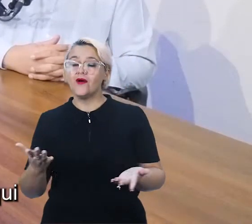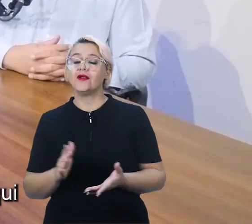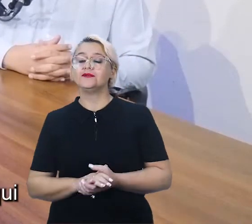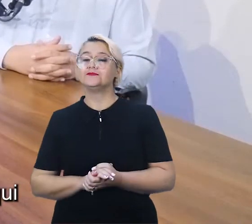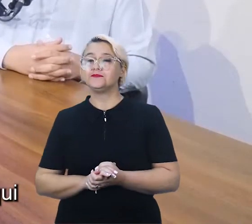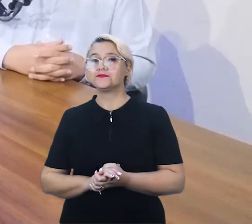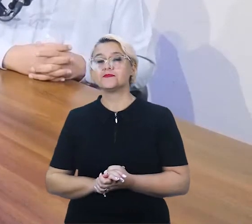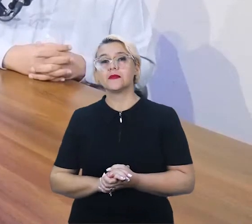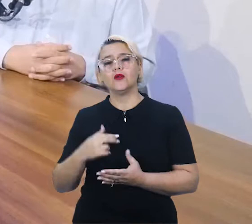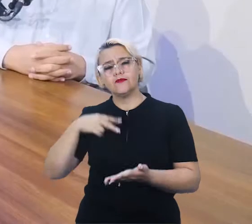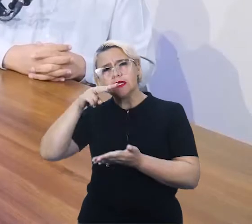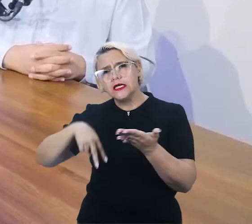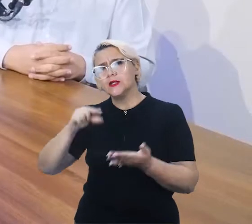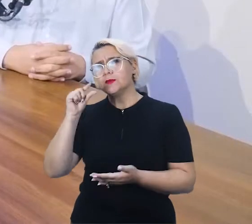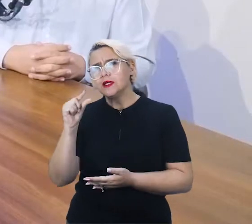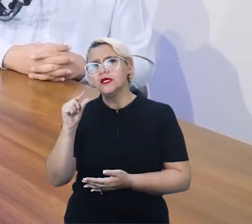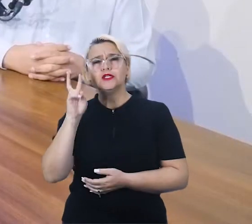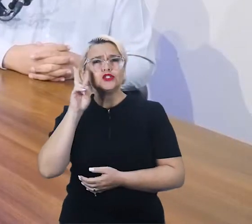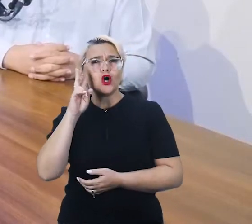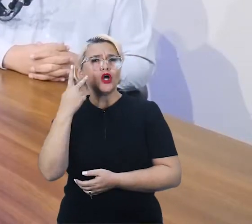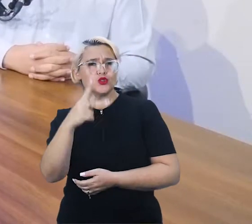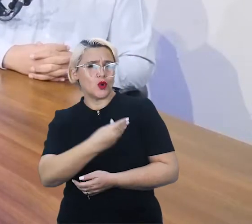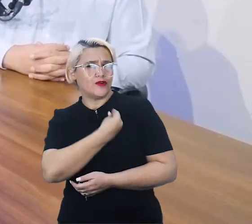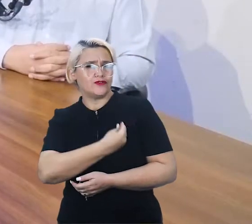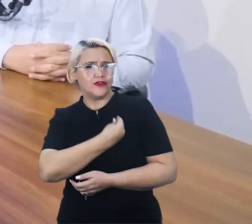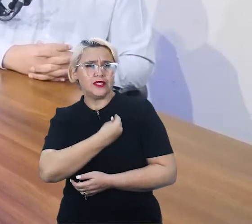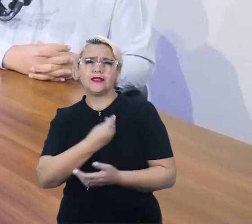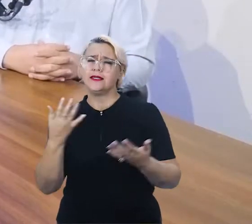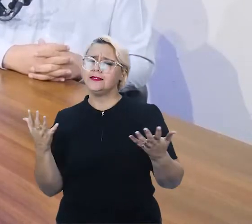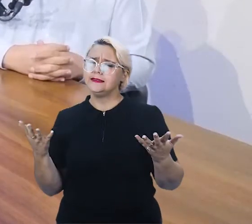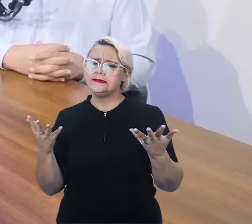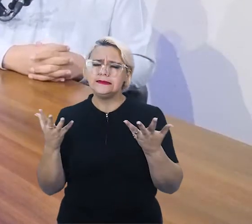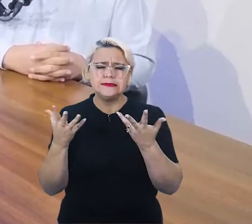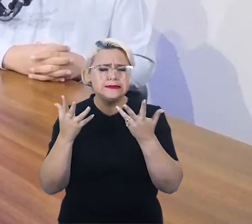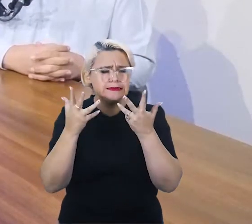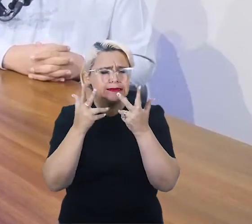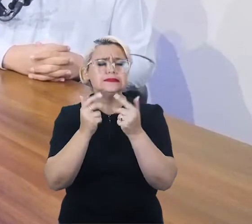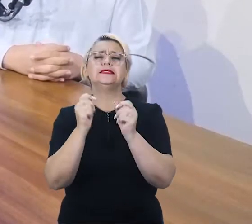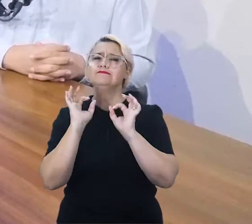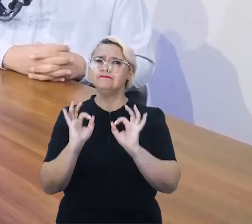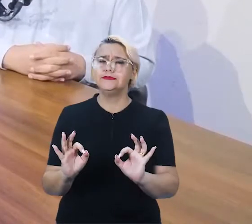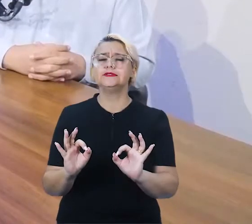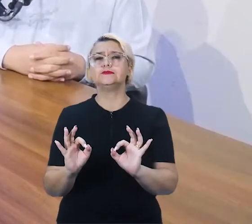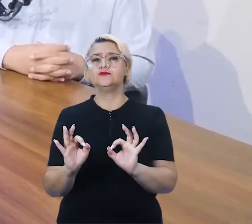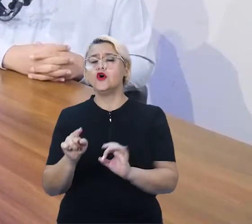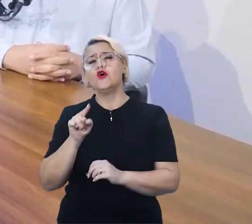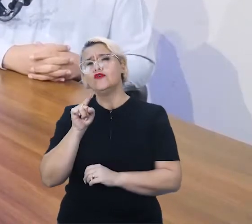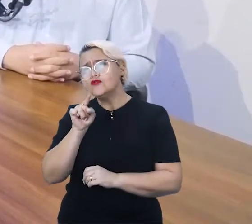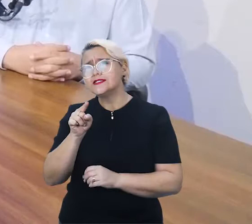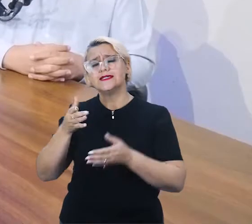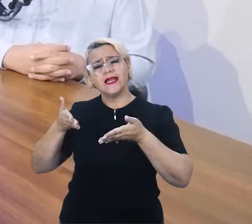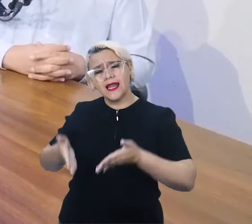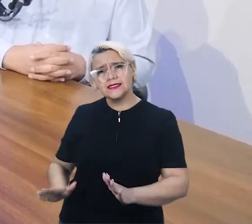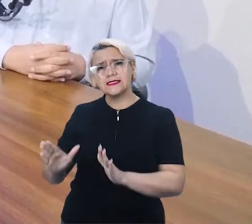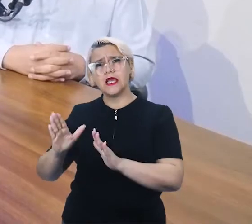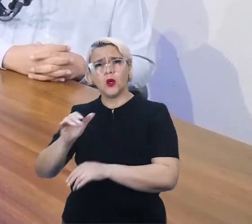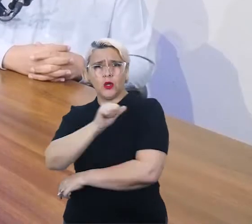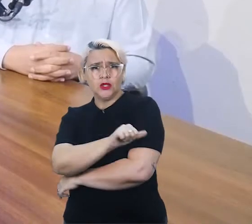eu estava lendo aqui um pouquinho aqui da sua história, uma história linda. E você nasceu no Rio de